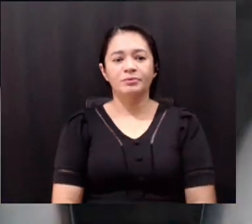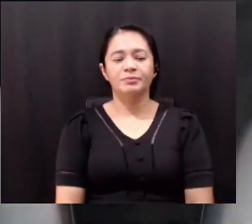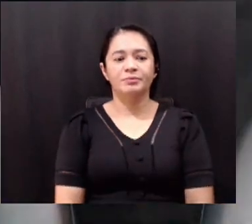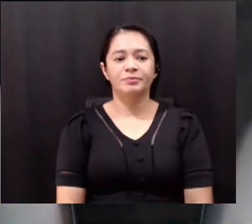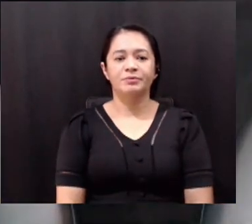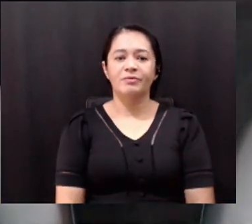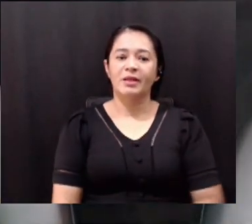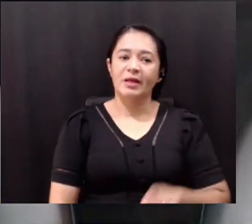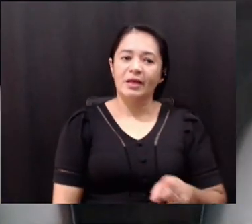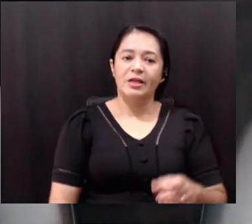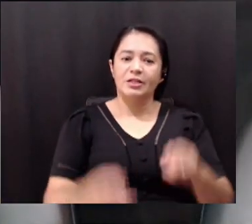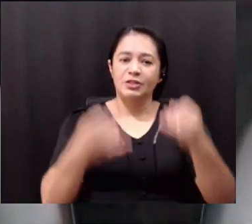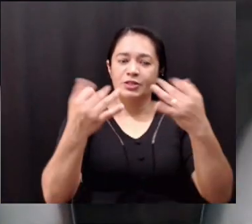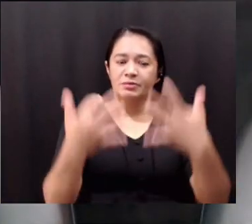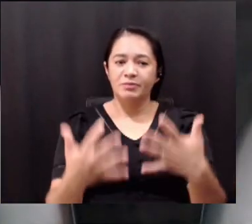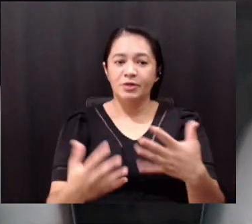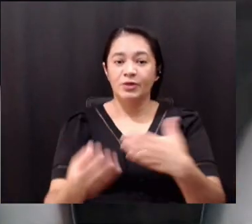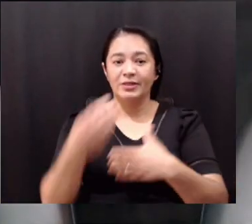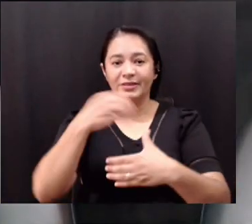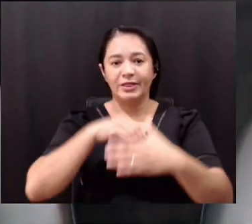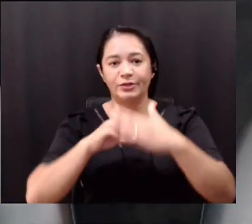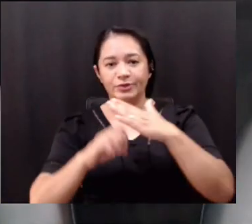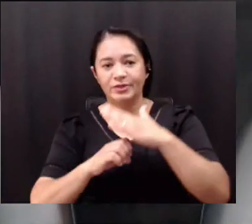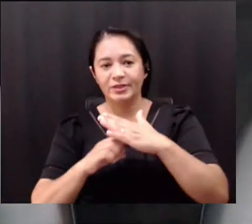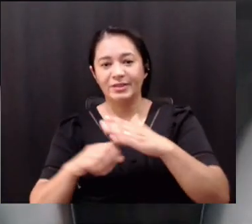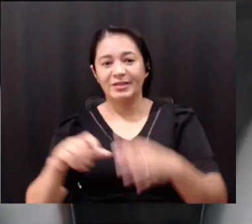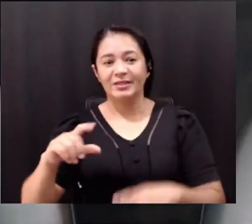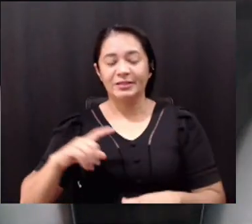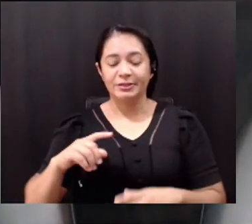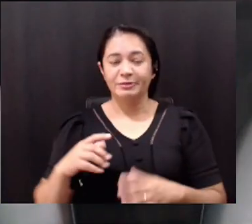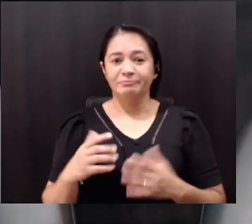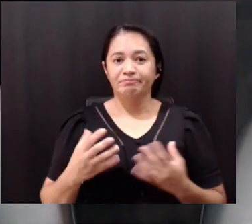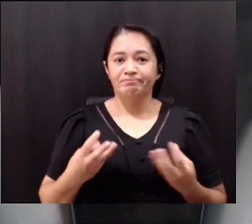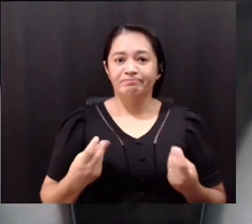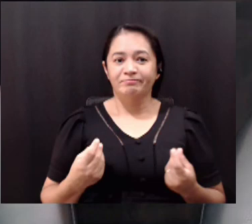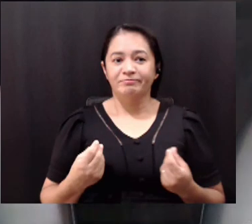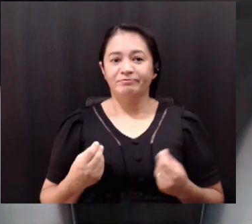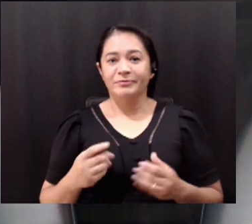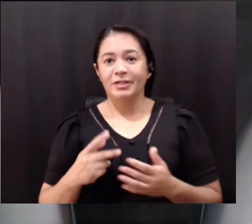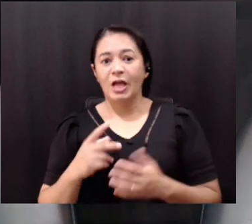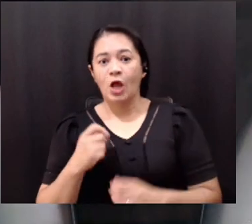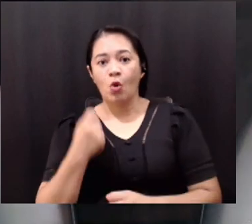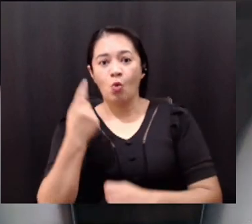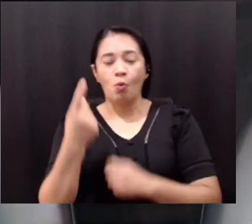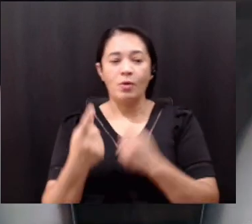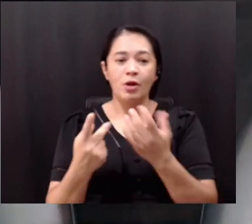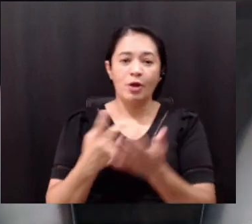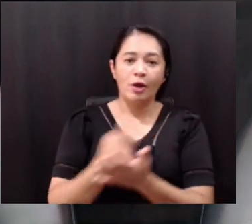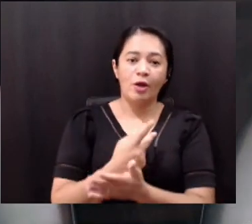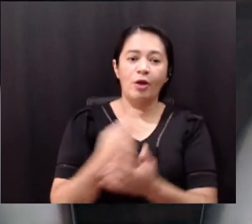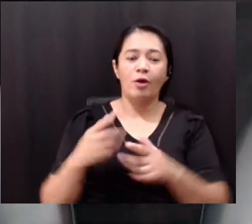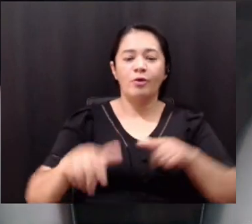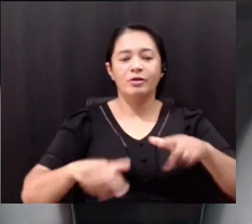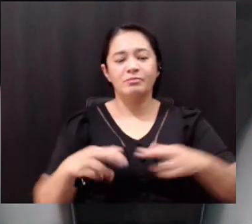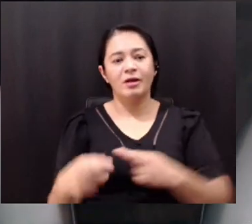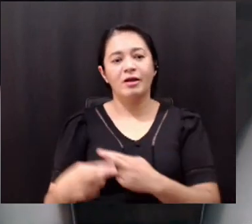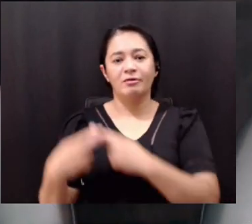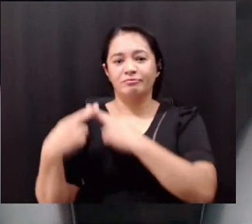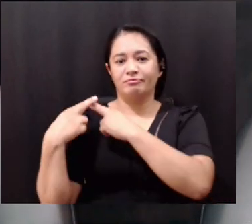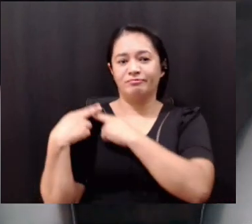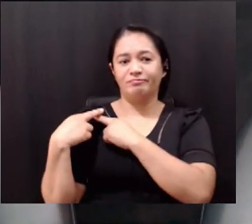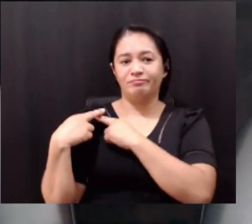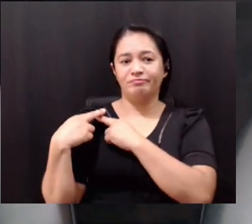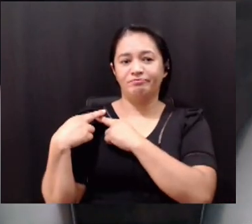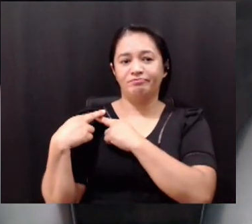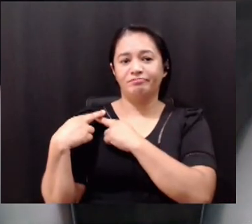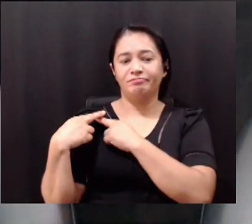da empresa tem um clima favorável ao trabalho, às condições, às relações, né? Tem ali um certo